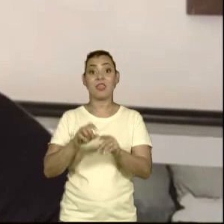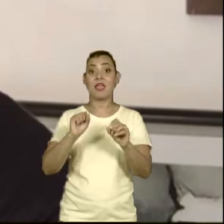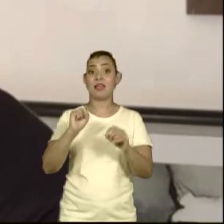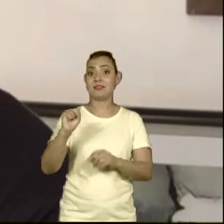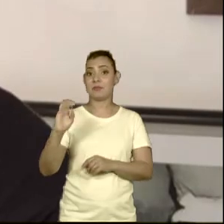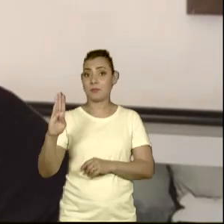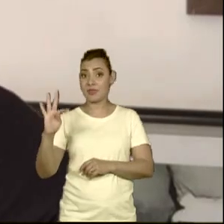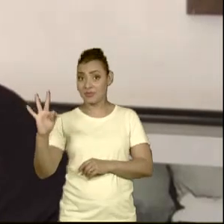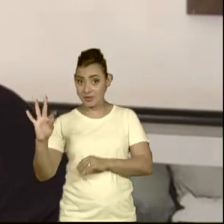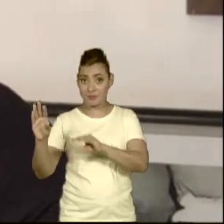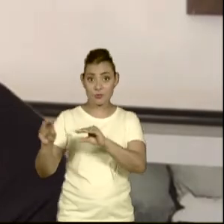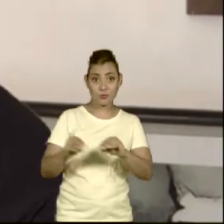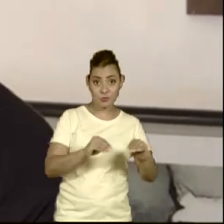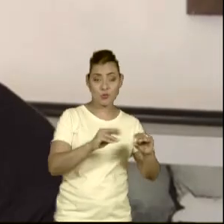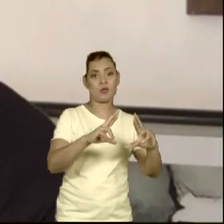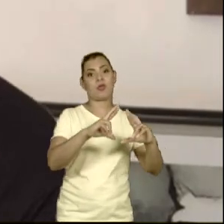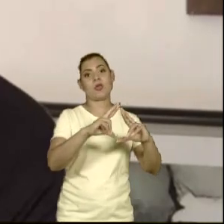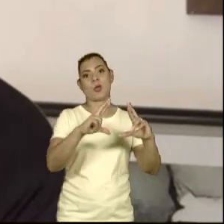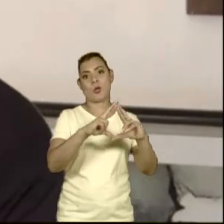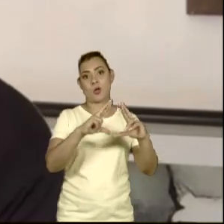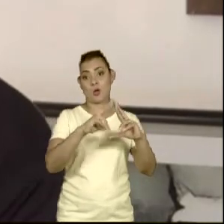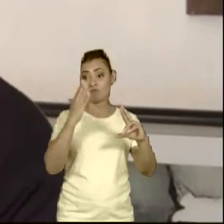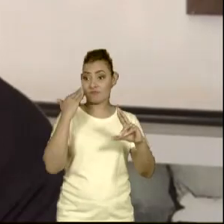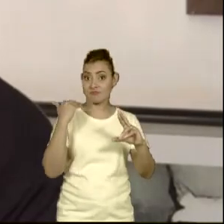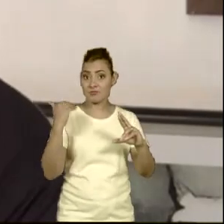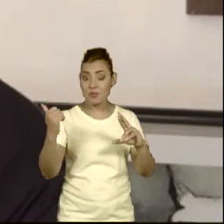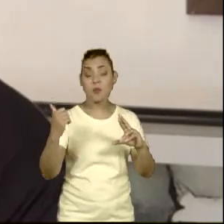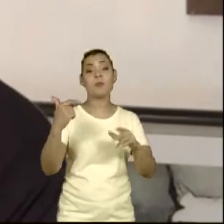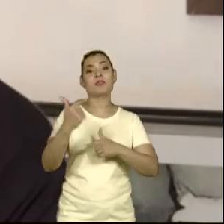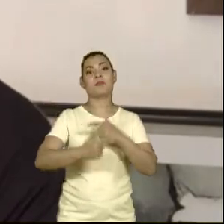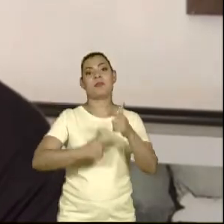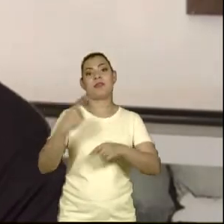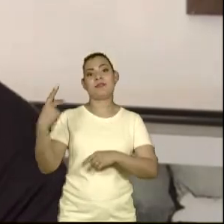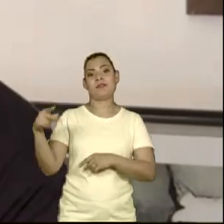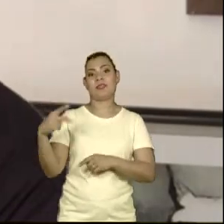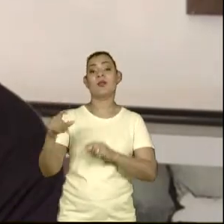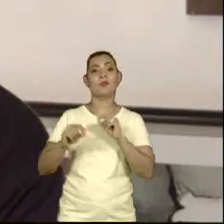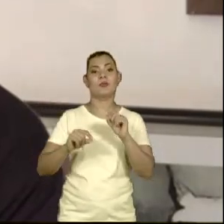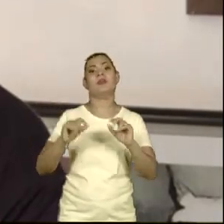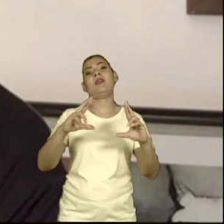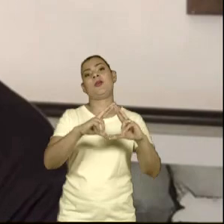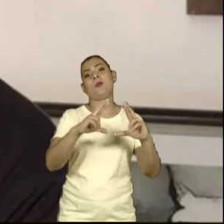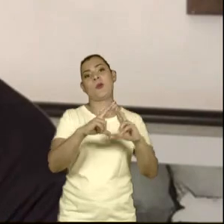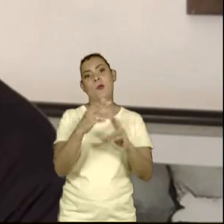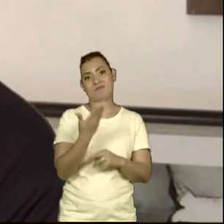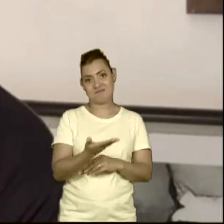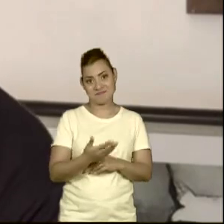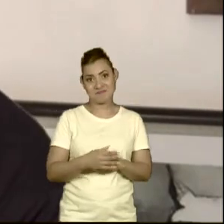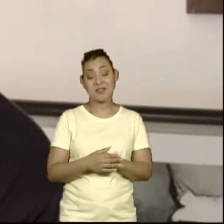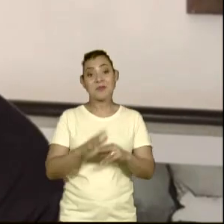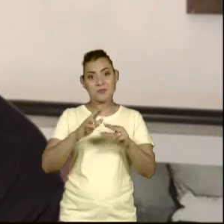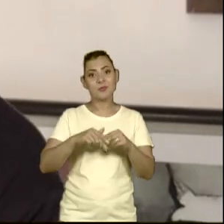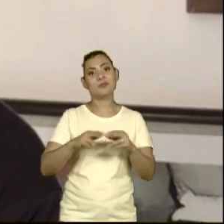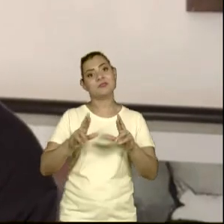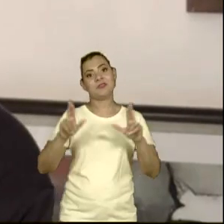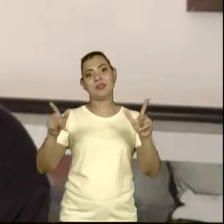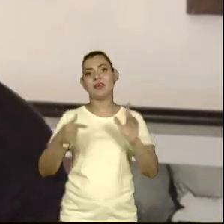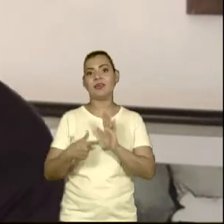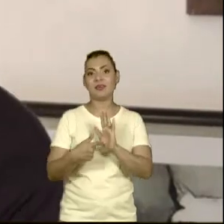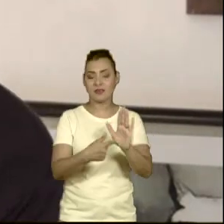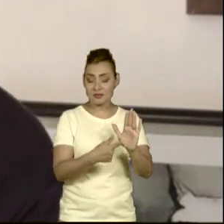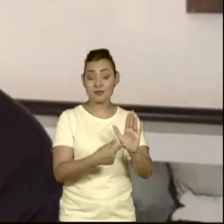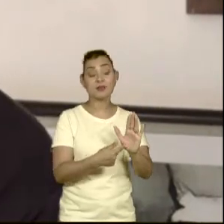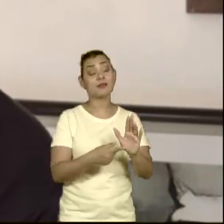SBT para Record. Eu fui chamado por ela para dirigir e implantar o programa dela na TV Record. Isso sim era muito diferente para mim.